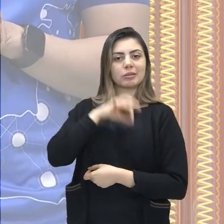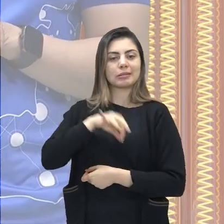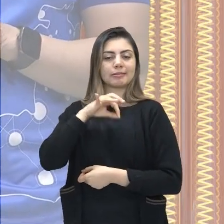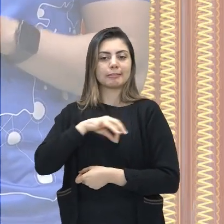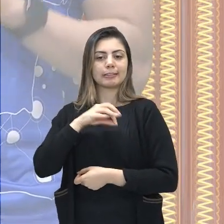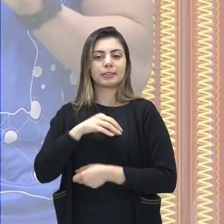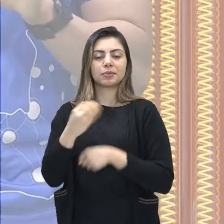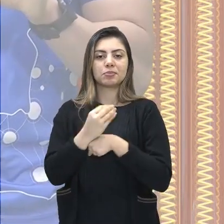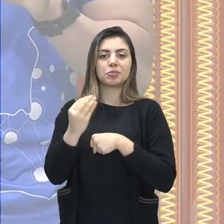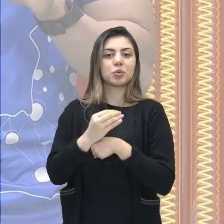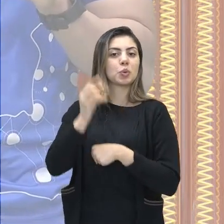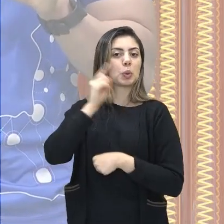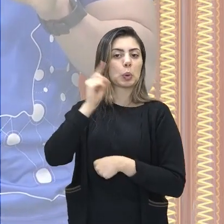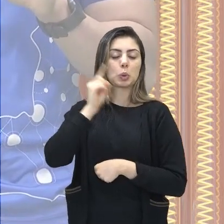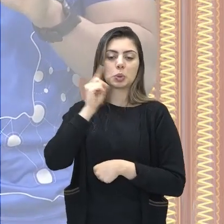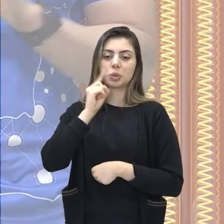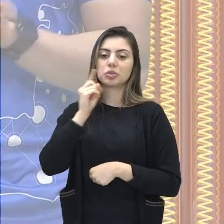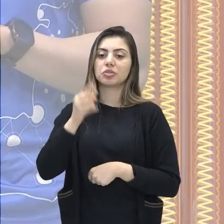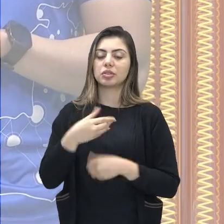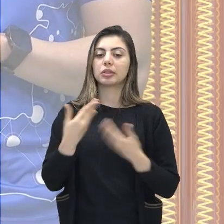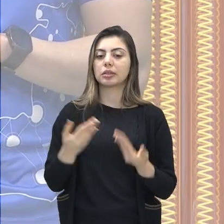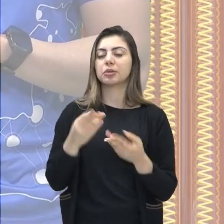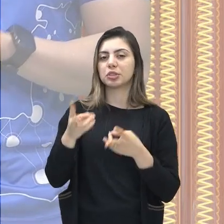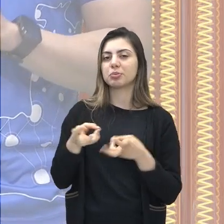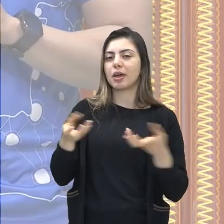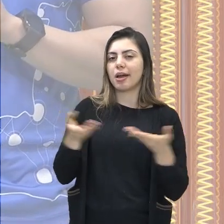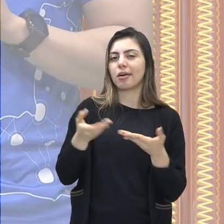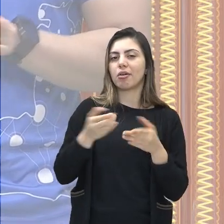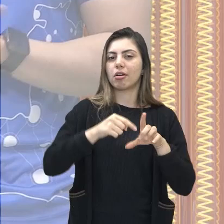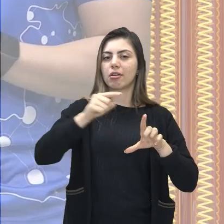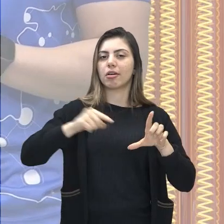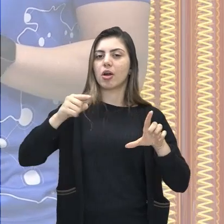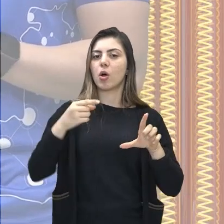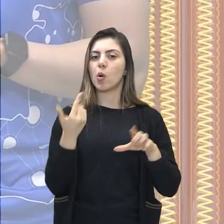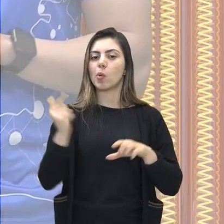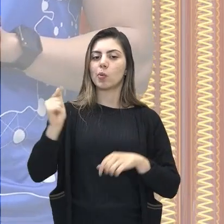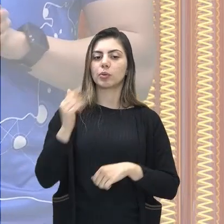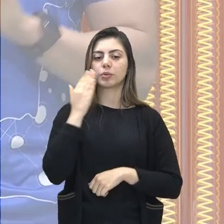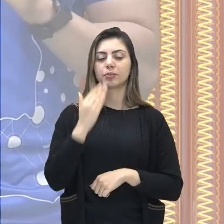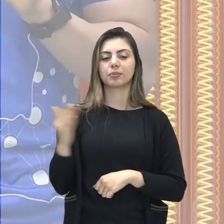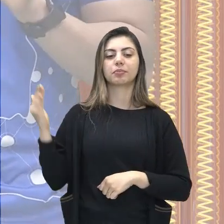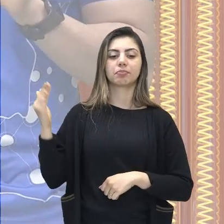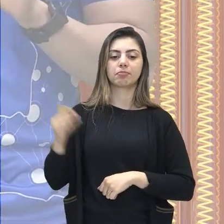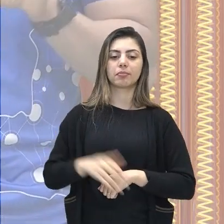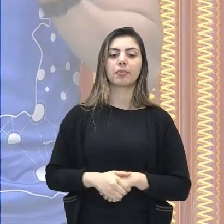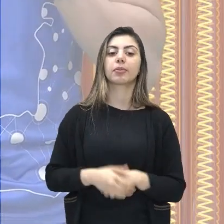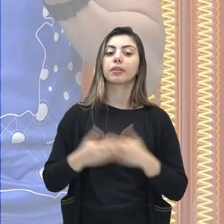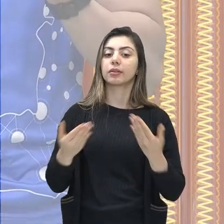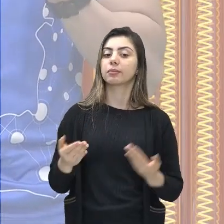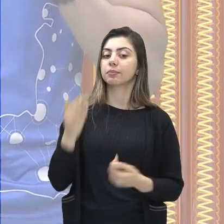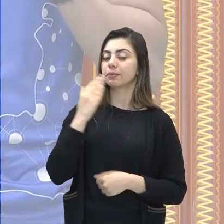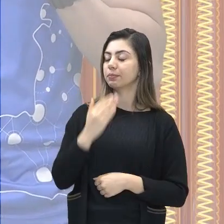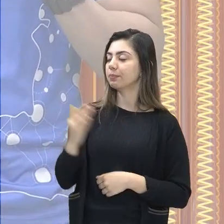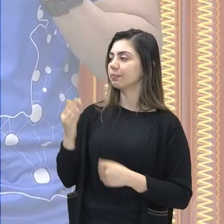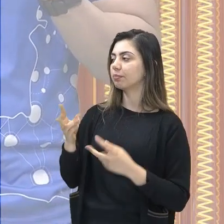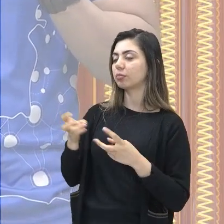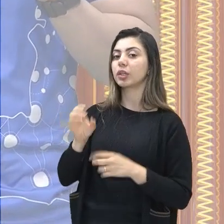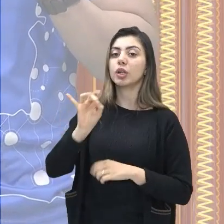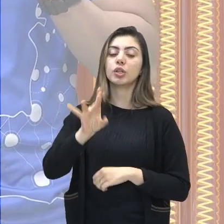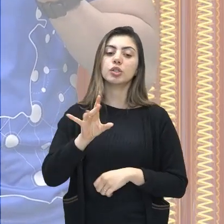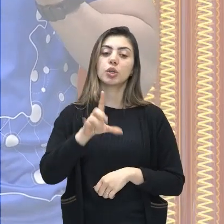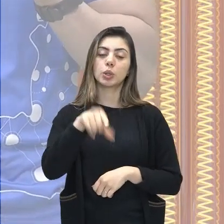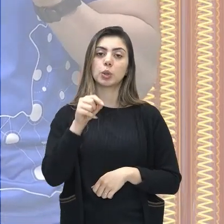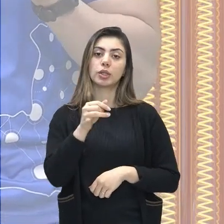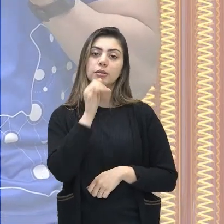exemplo, por dia, conforme o outro gráfico que a gente vai analisar aqui. Acompanhe comigo. Olha só, nesse gráfico eu vou só pegar um exemplo